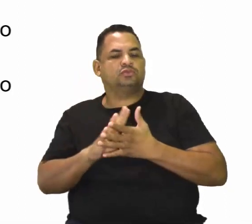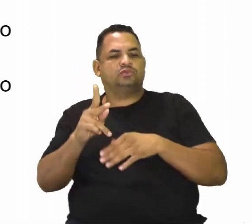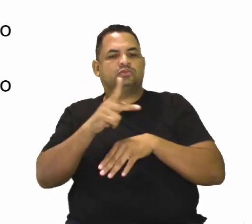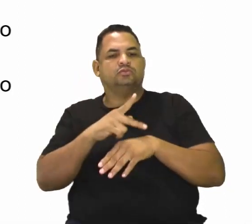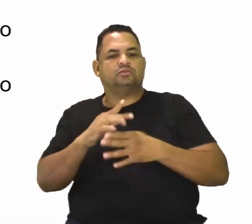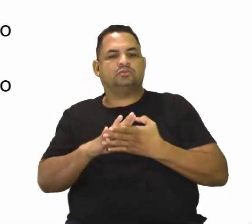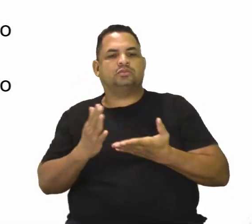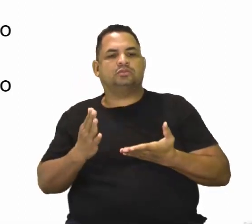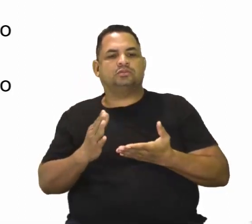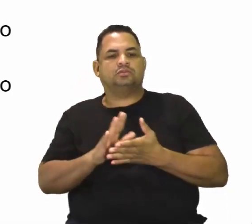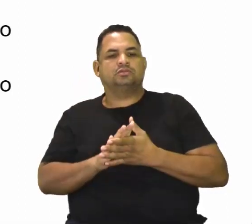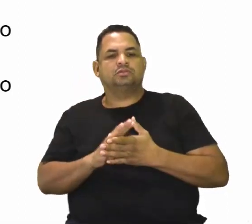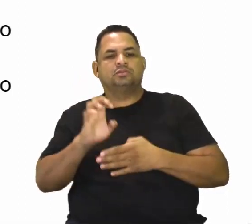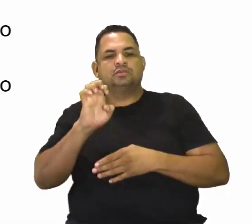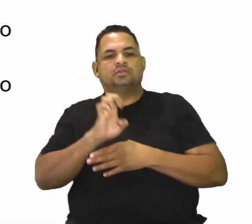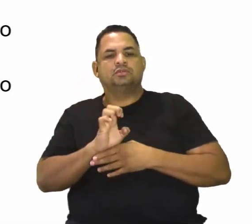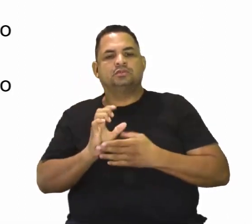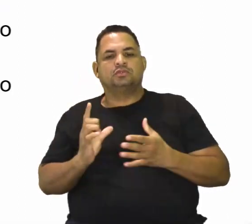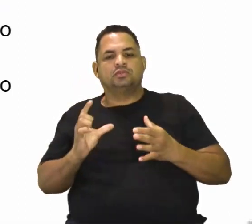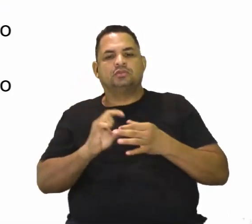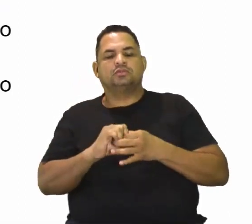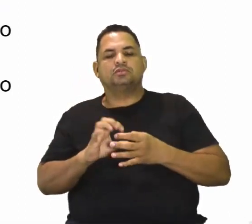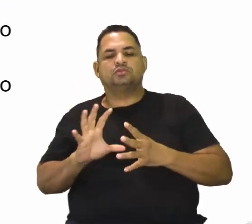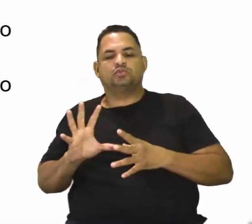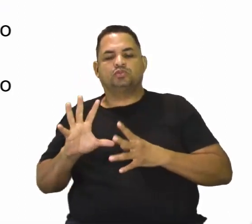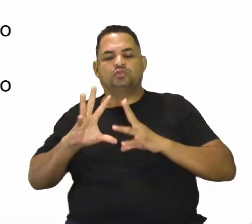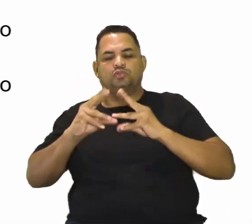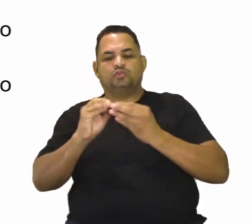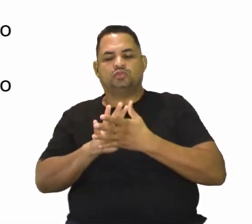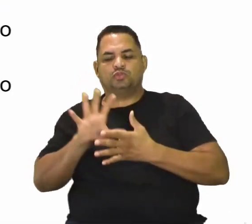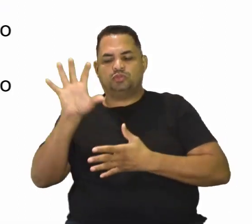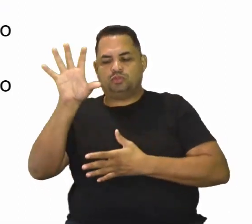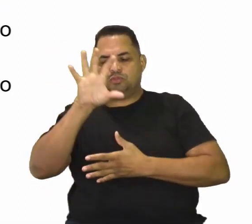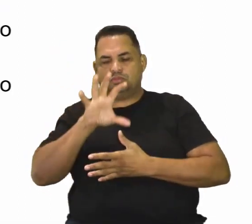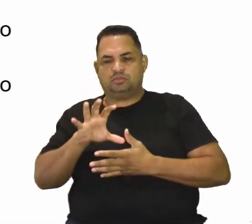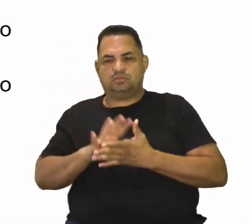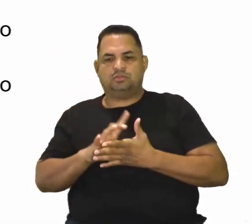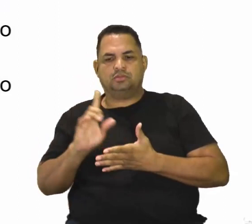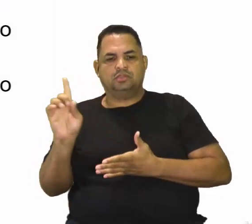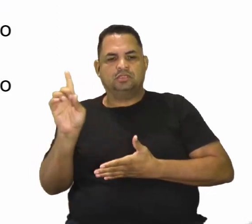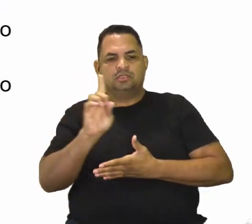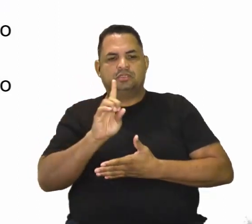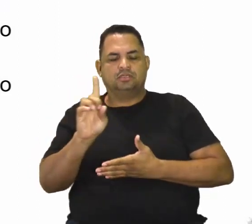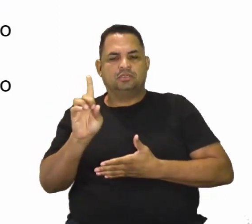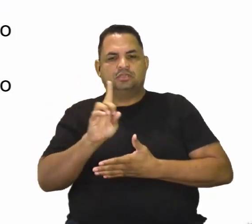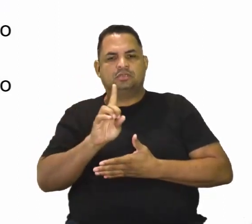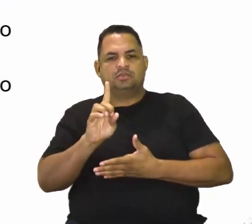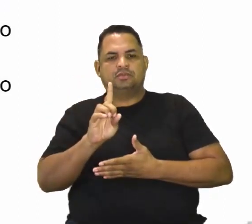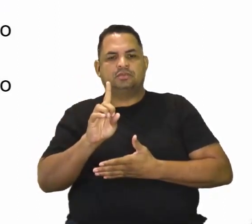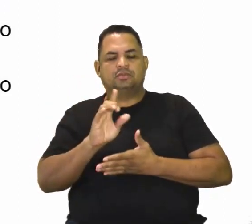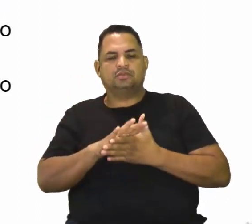Estado unificado e soberano sobre todo o território europeu. O que não